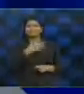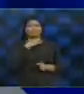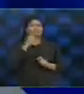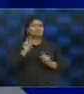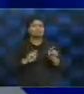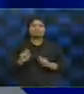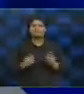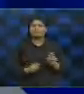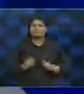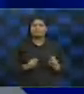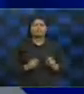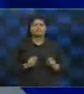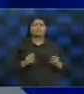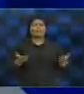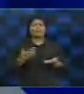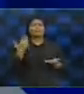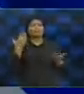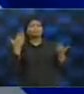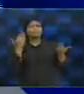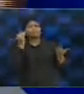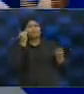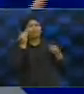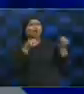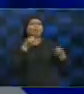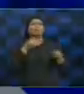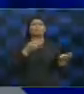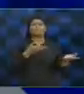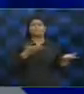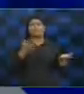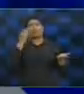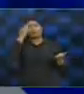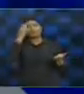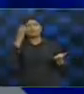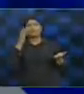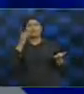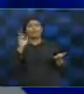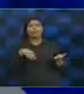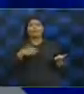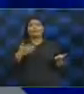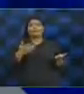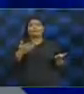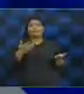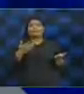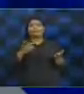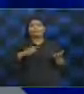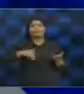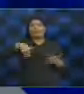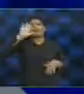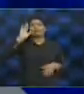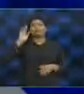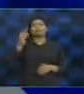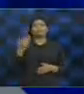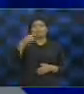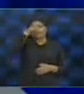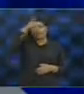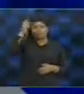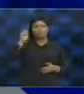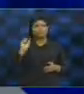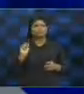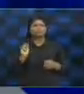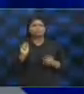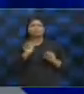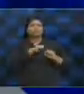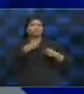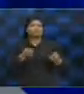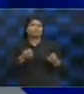temos que ver qual é a participação, que eu sei que não é a maior de todas, para se fazer Manaus inserida na luta